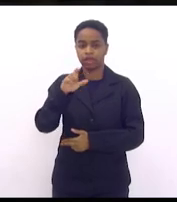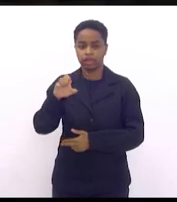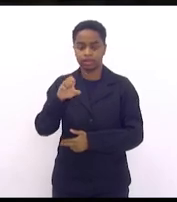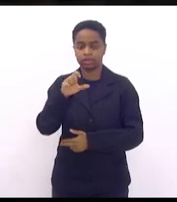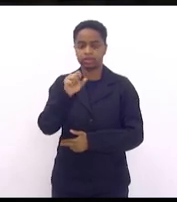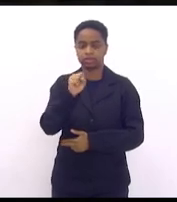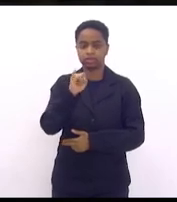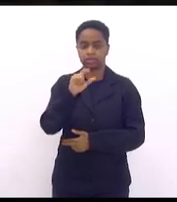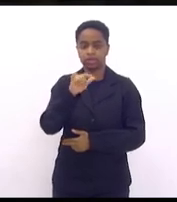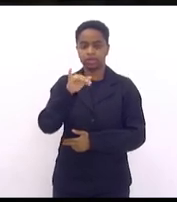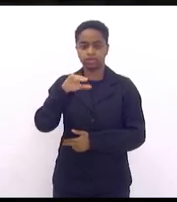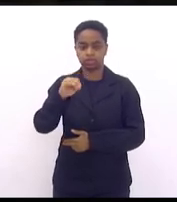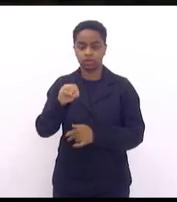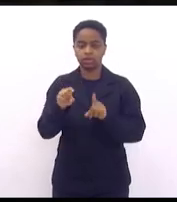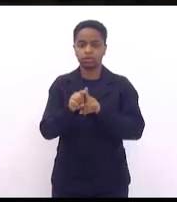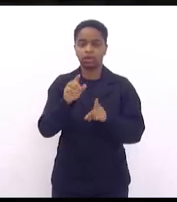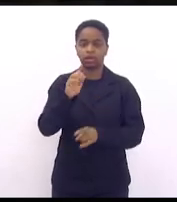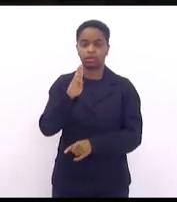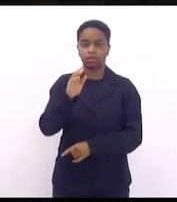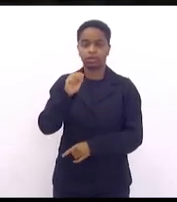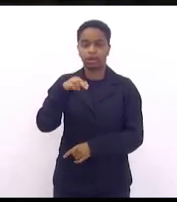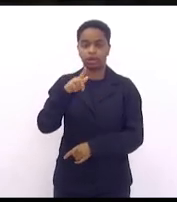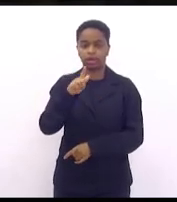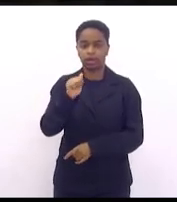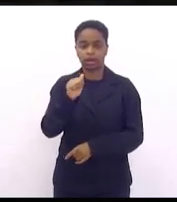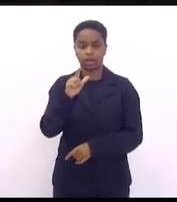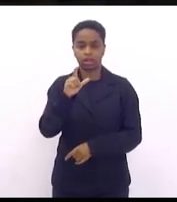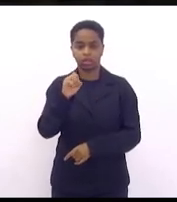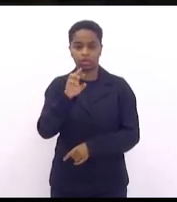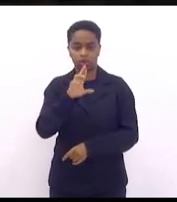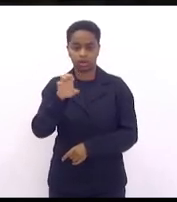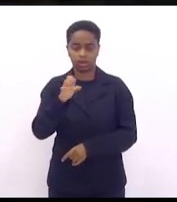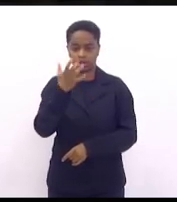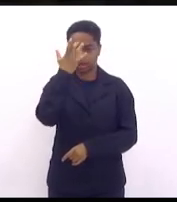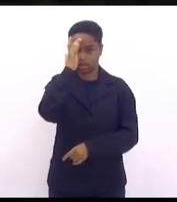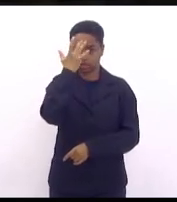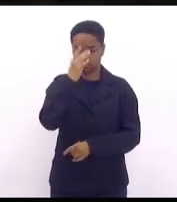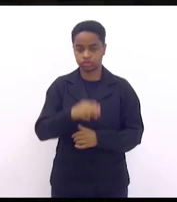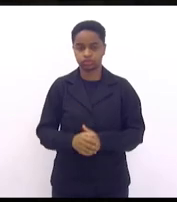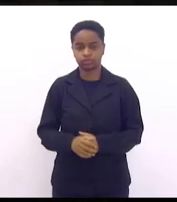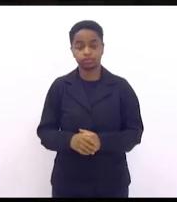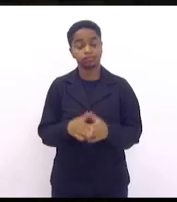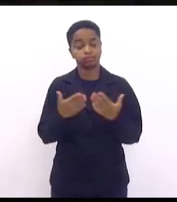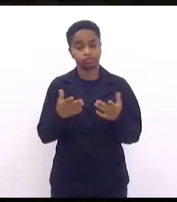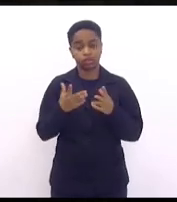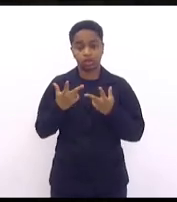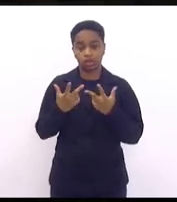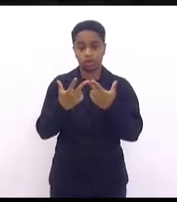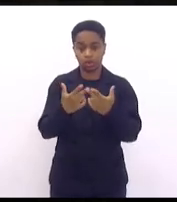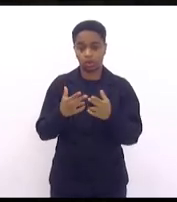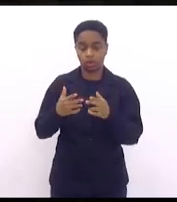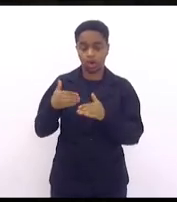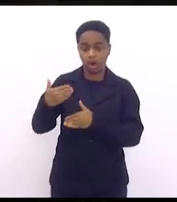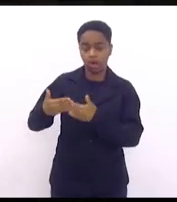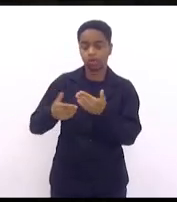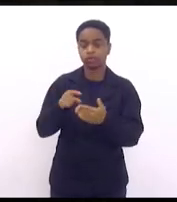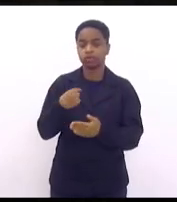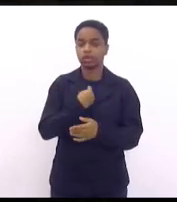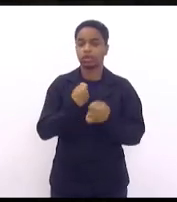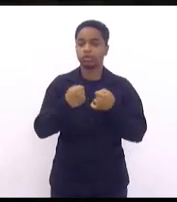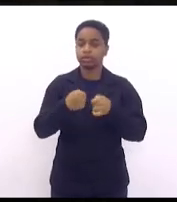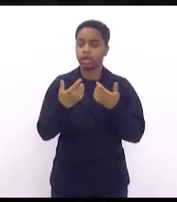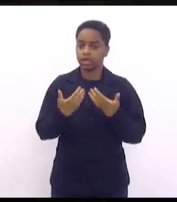e Bangalore, na Índia. Da mesma forma, precisamos nos apropriar da